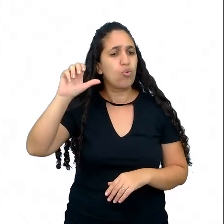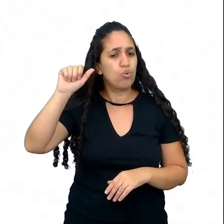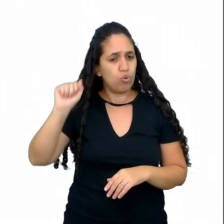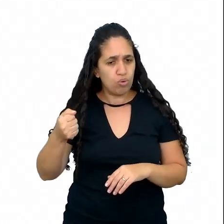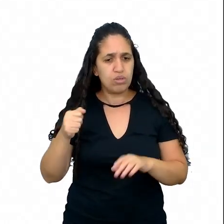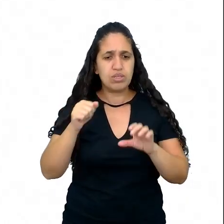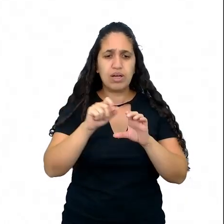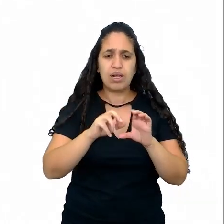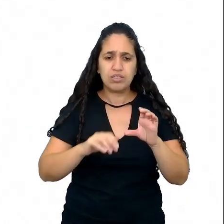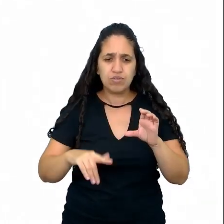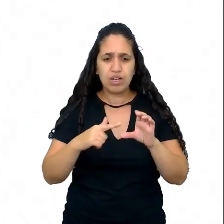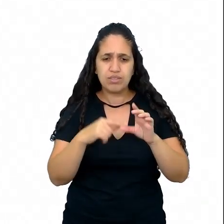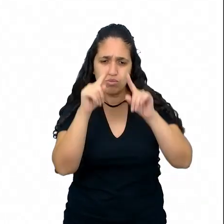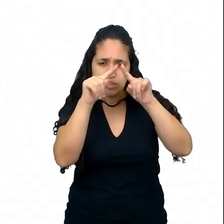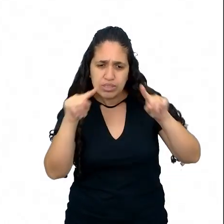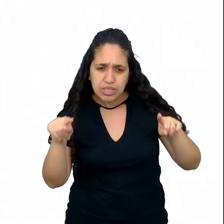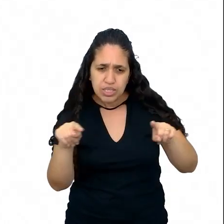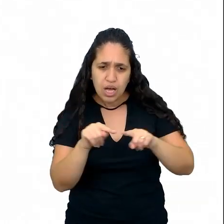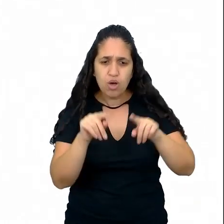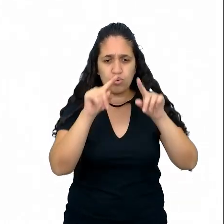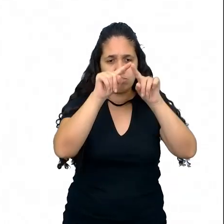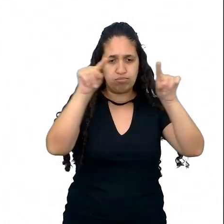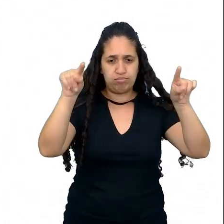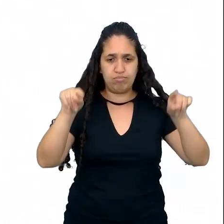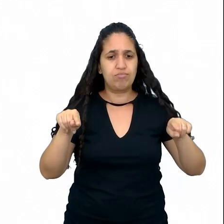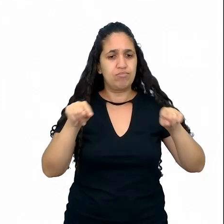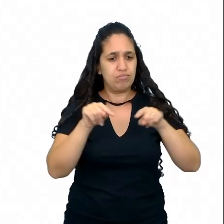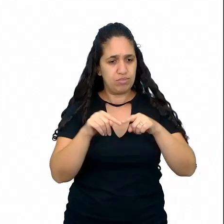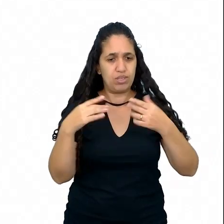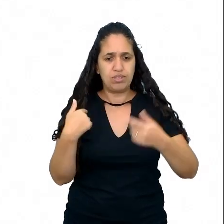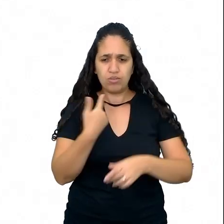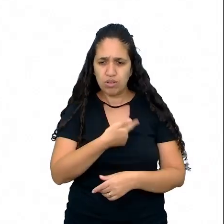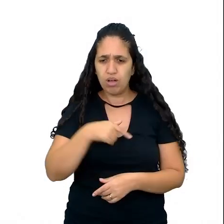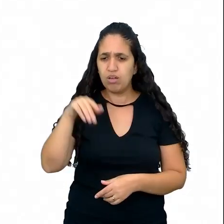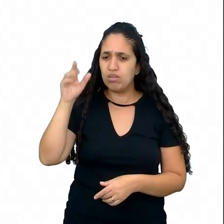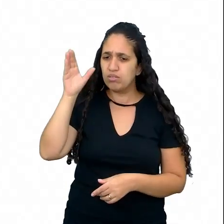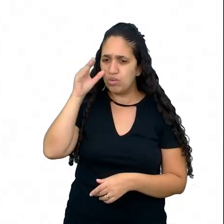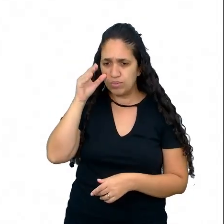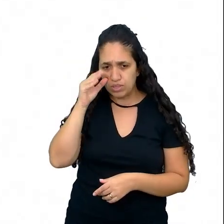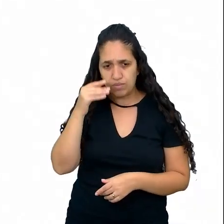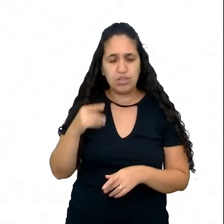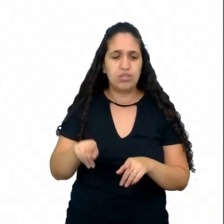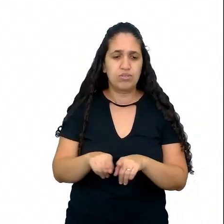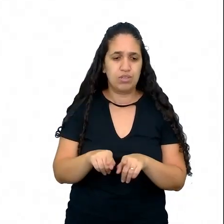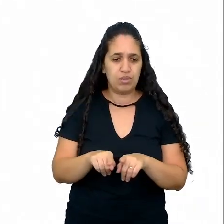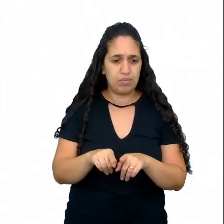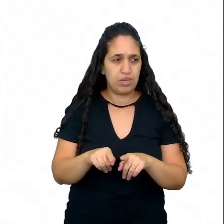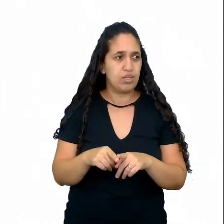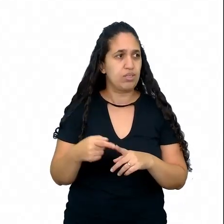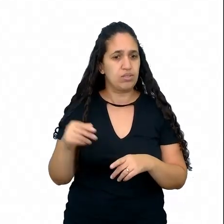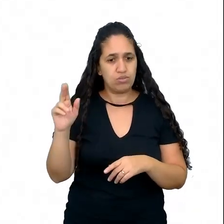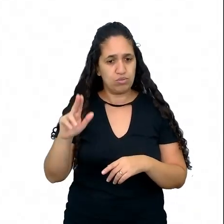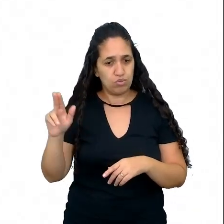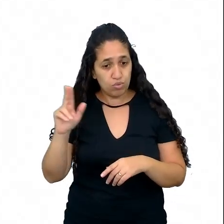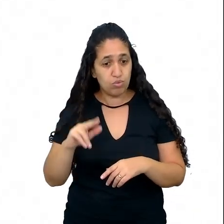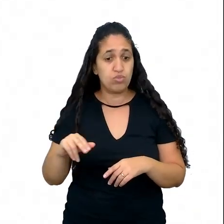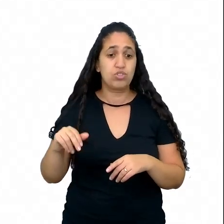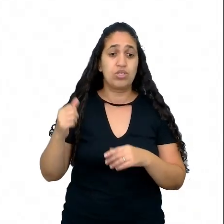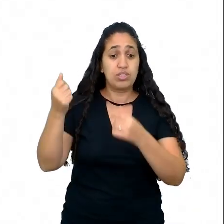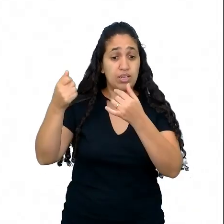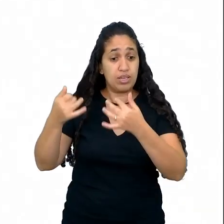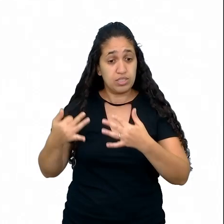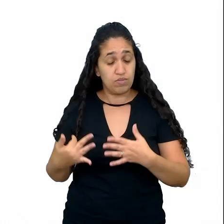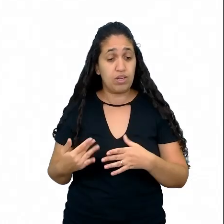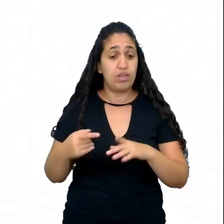quadriláteros de acordo com o ângulo dessas figuras. Então, nós observamos muitas vezes que a gente faz a utilização dessa classificação de ângulos, falando